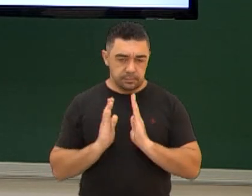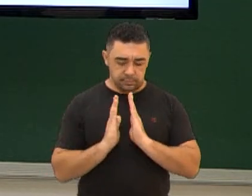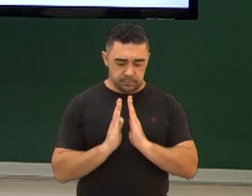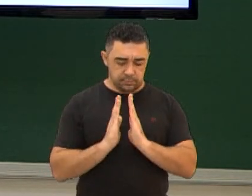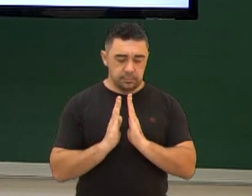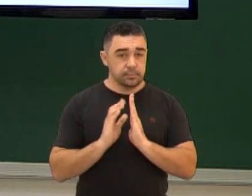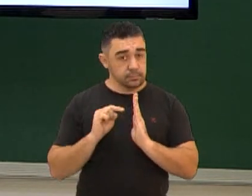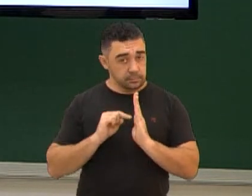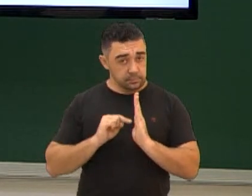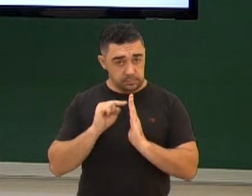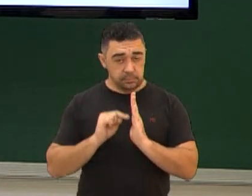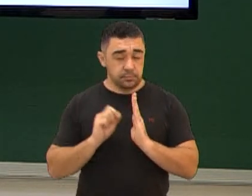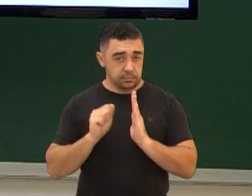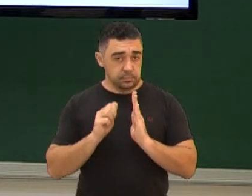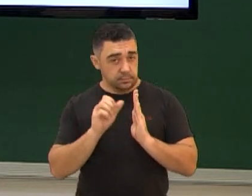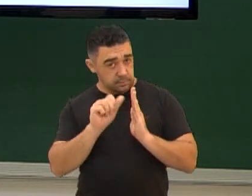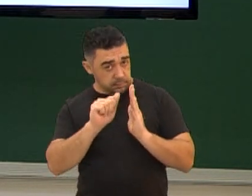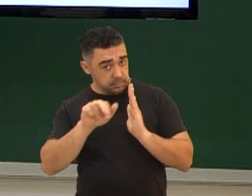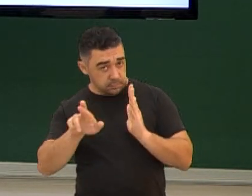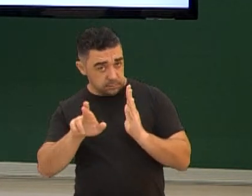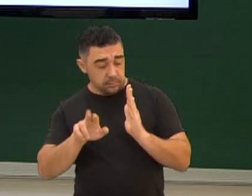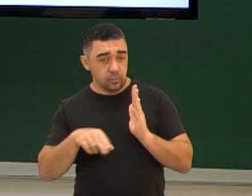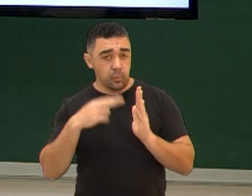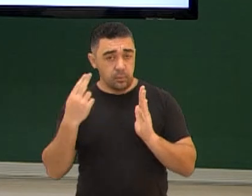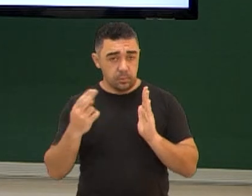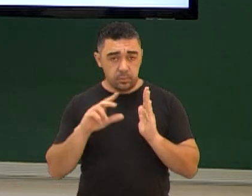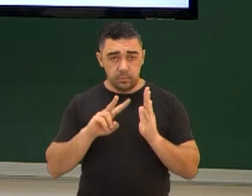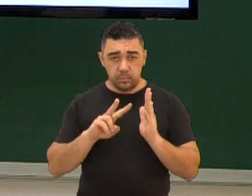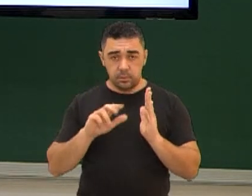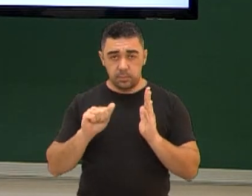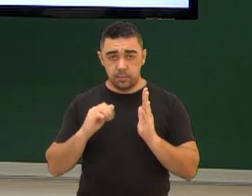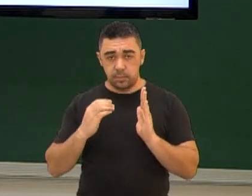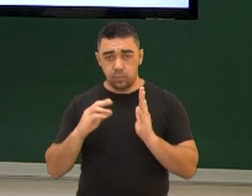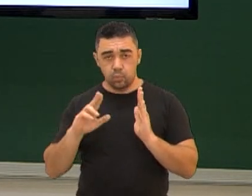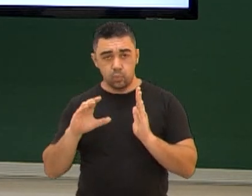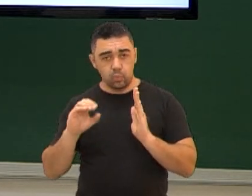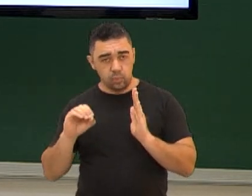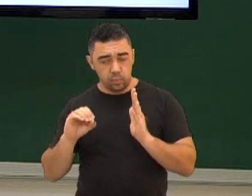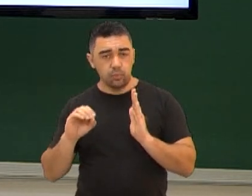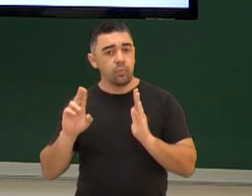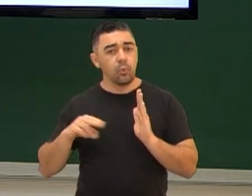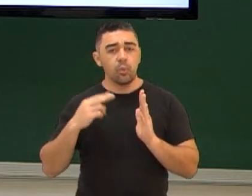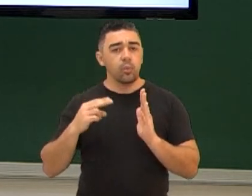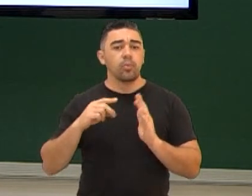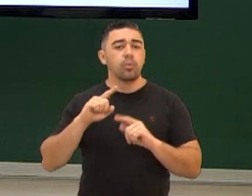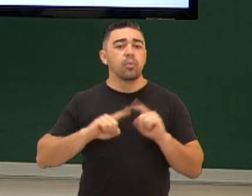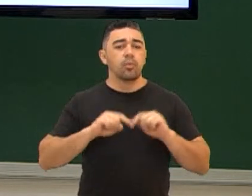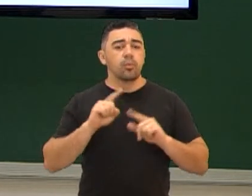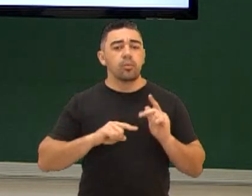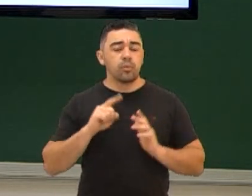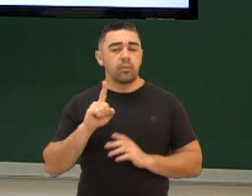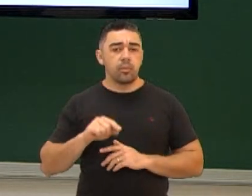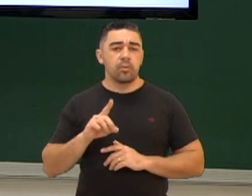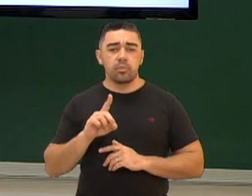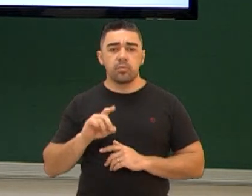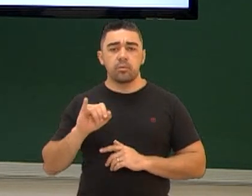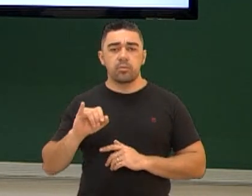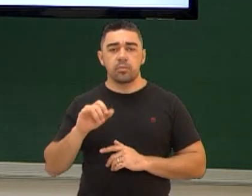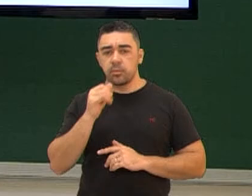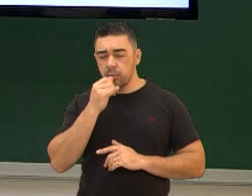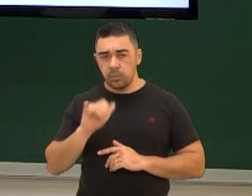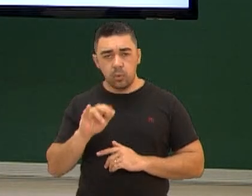metálicas pode ter ar ou vácuo ou um outro material que é um material dielétrico ou